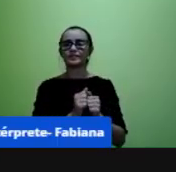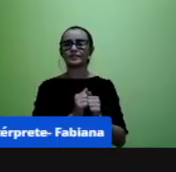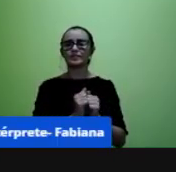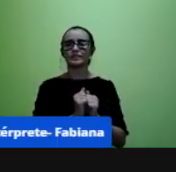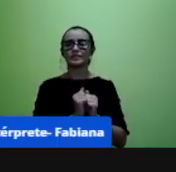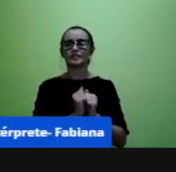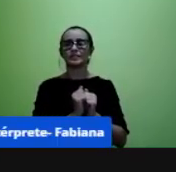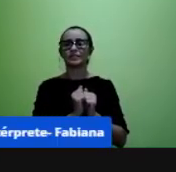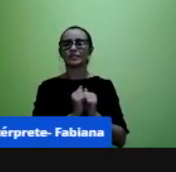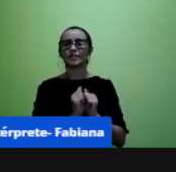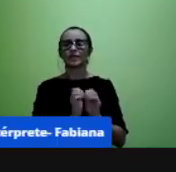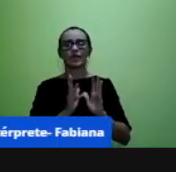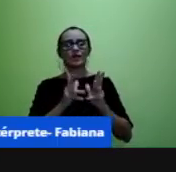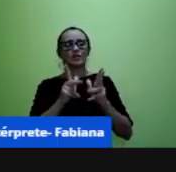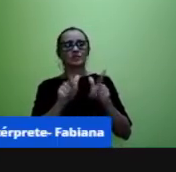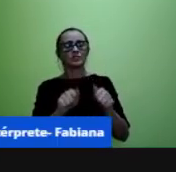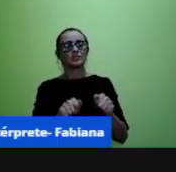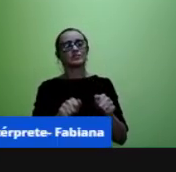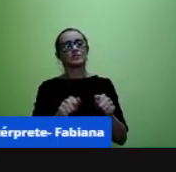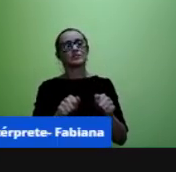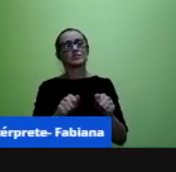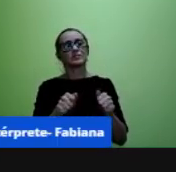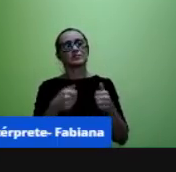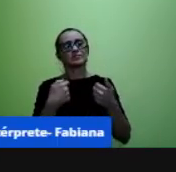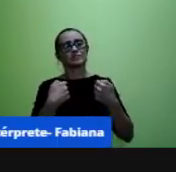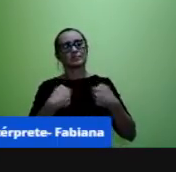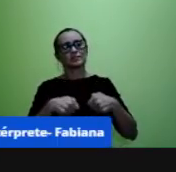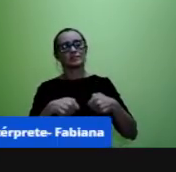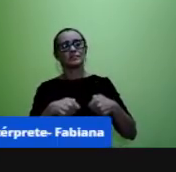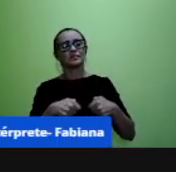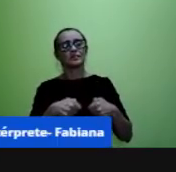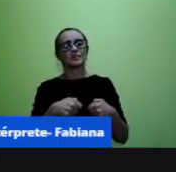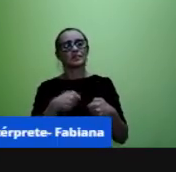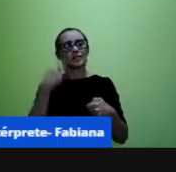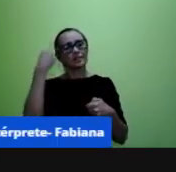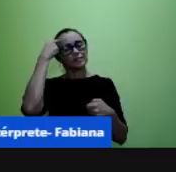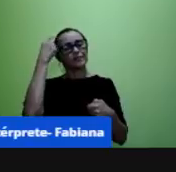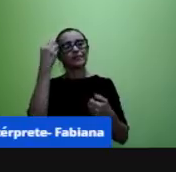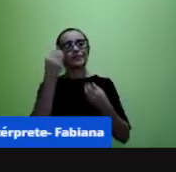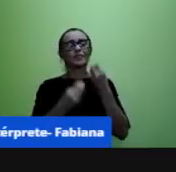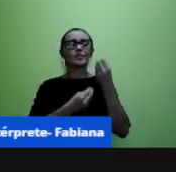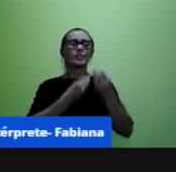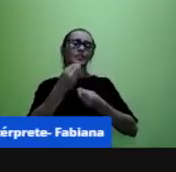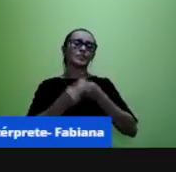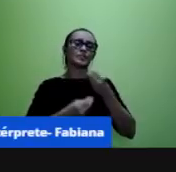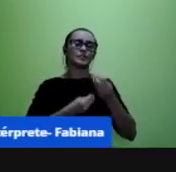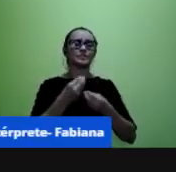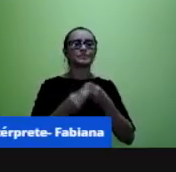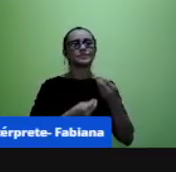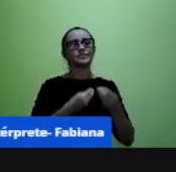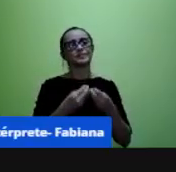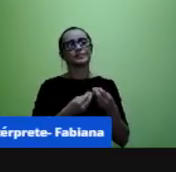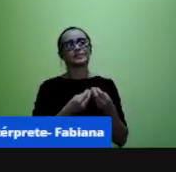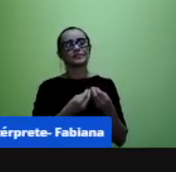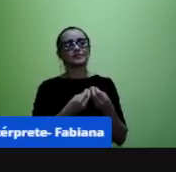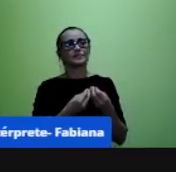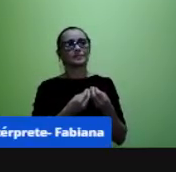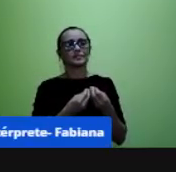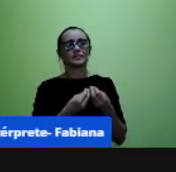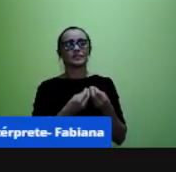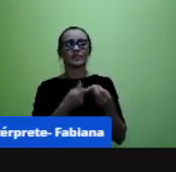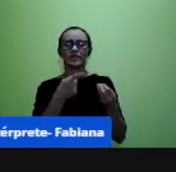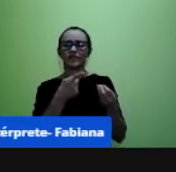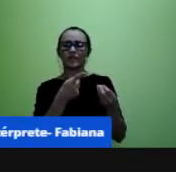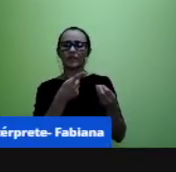essas possibilidades, você tem que pensar, então, como que você vai controlar, né, e como que você vai